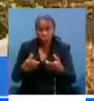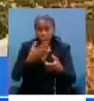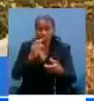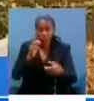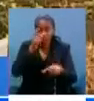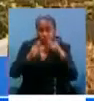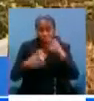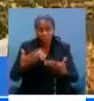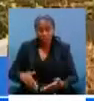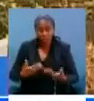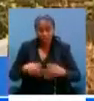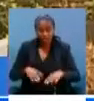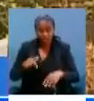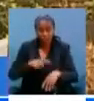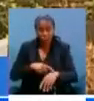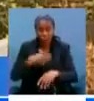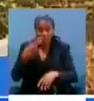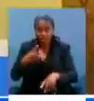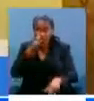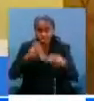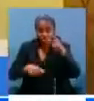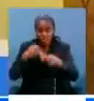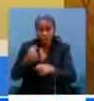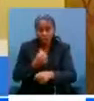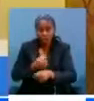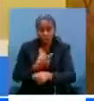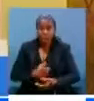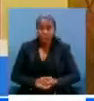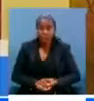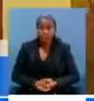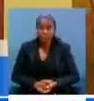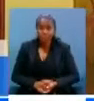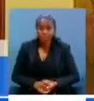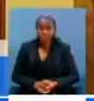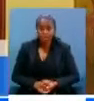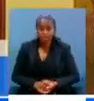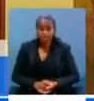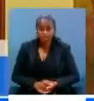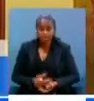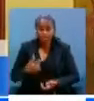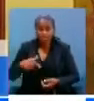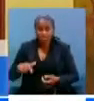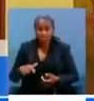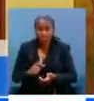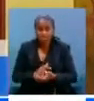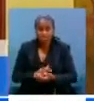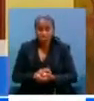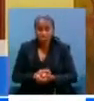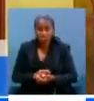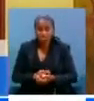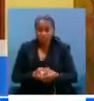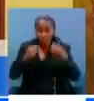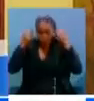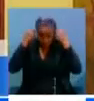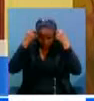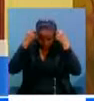3 trabalhadores. Já está assim de chuva na zona. Por modo que não teria passado pelo momento mesmo duro, mal